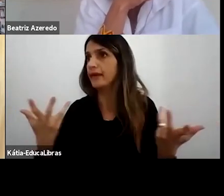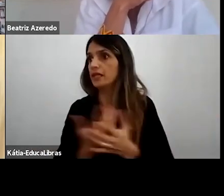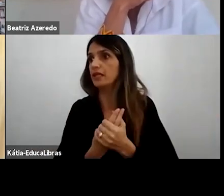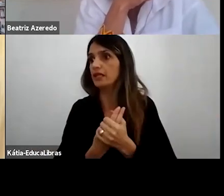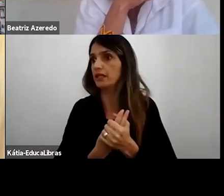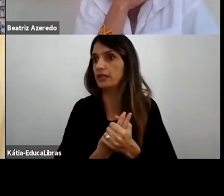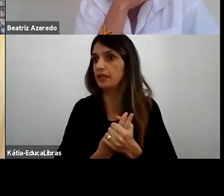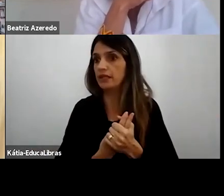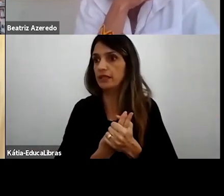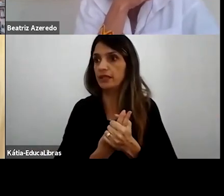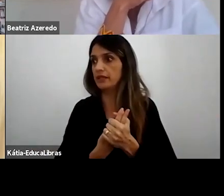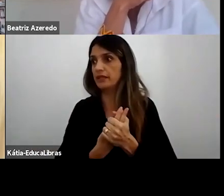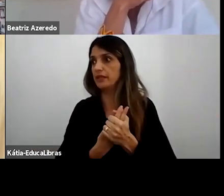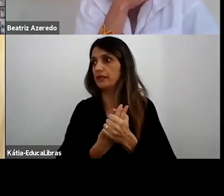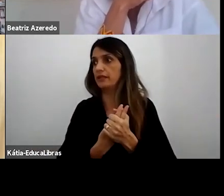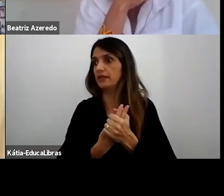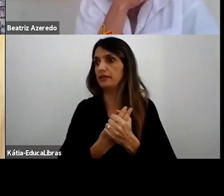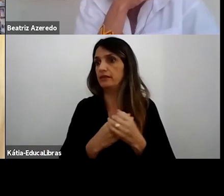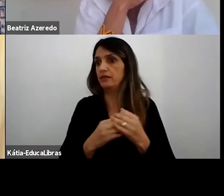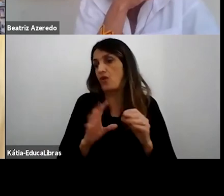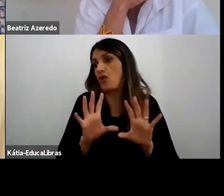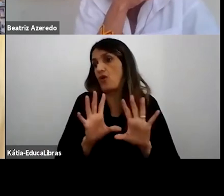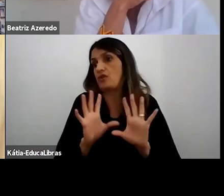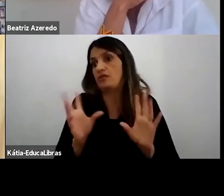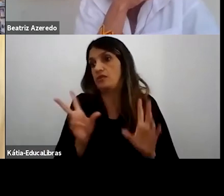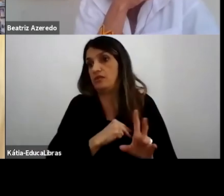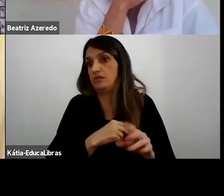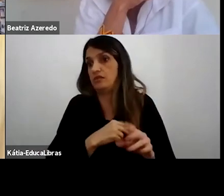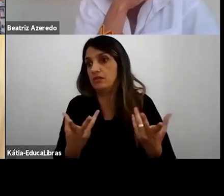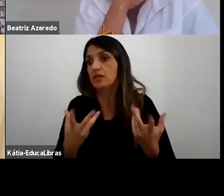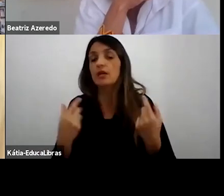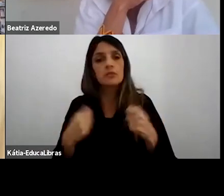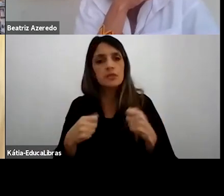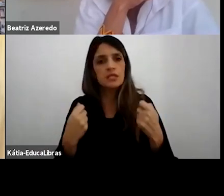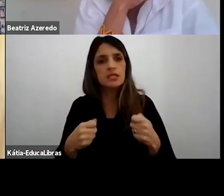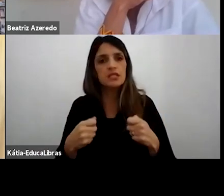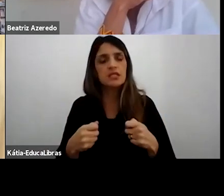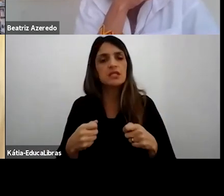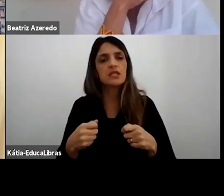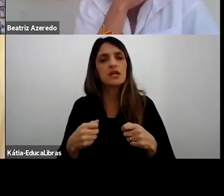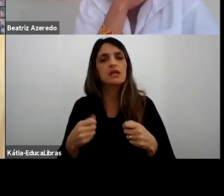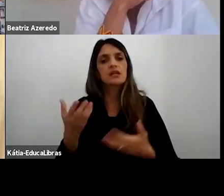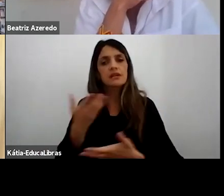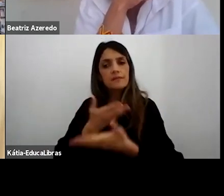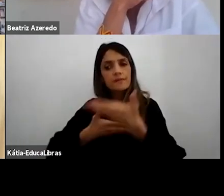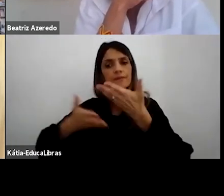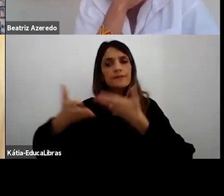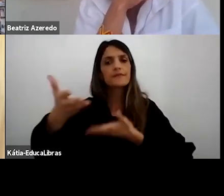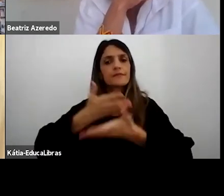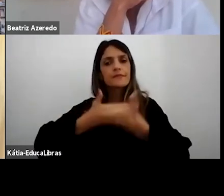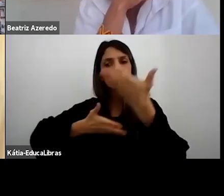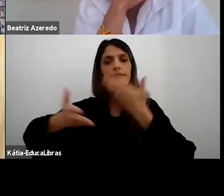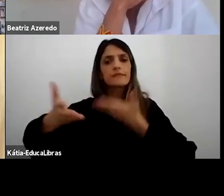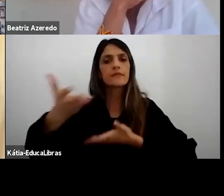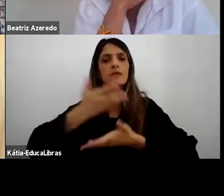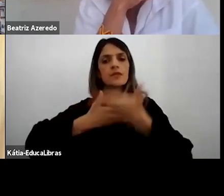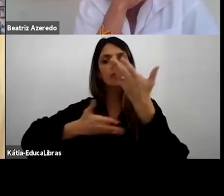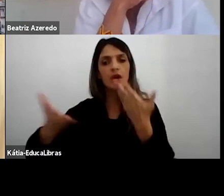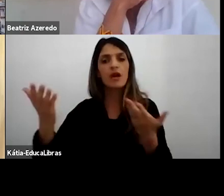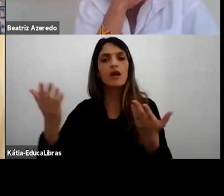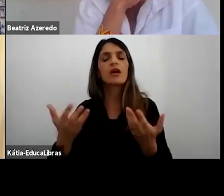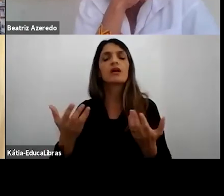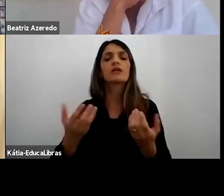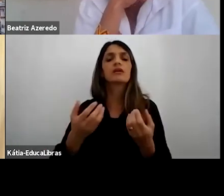precisa estabelecer conversa e construir pontes, como vocês disseram, e confiar e acompanhar,